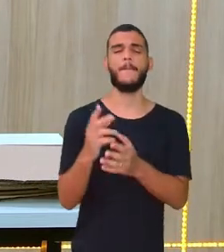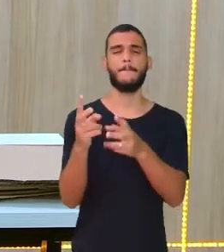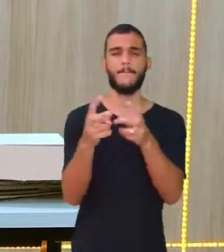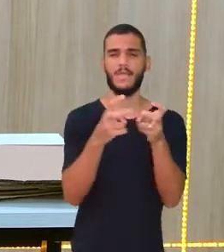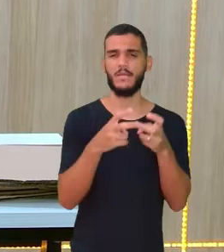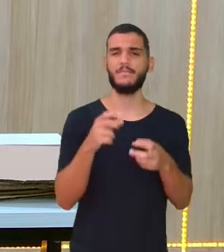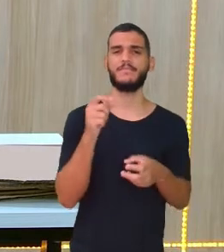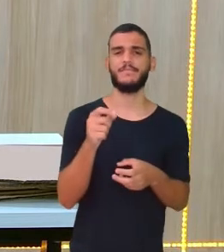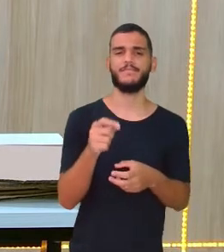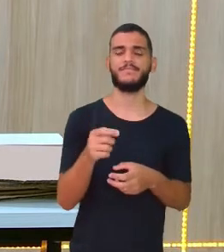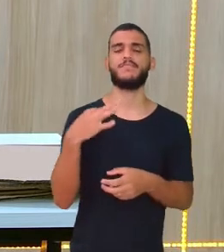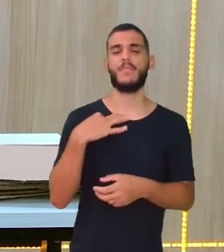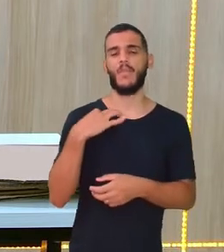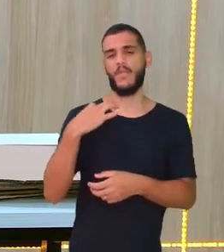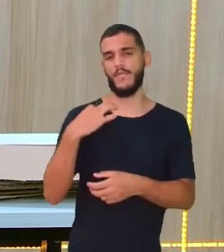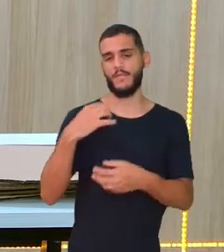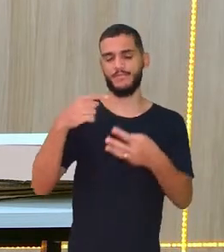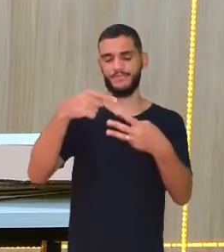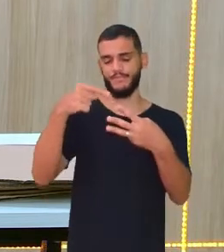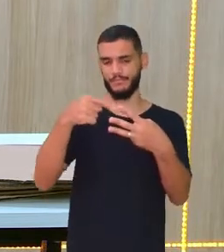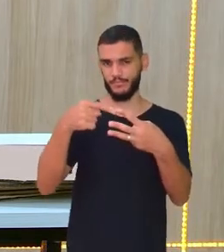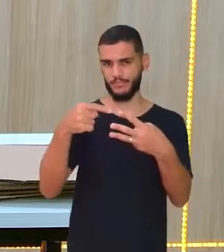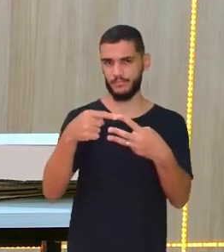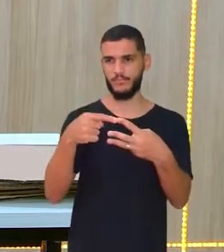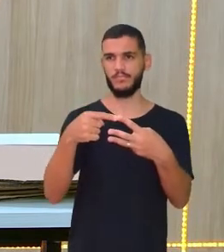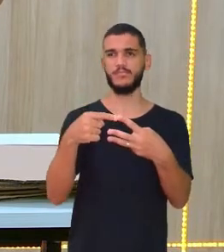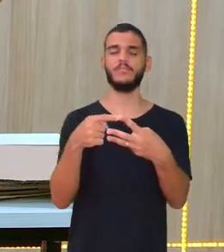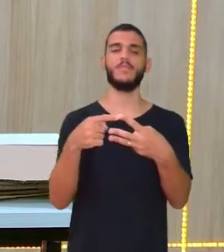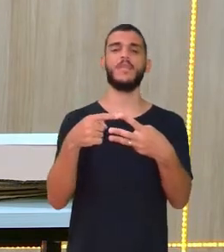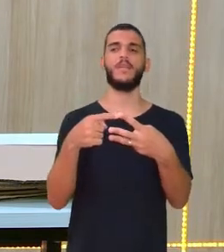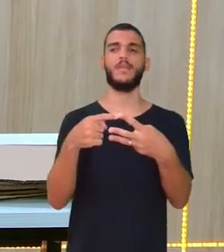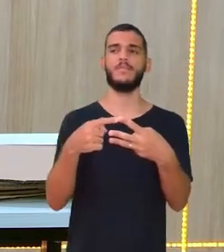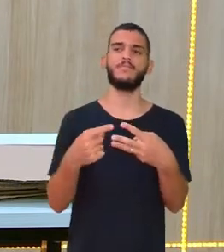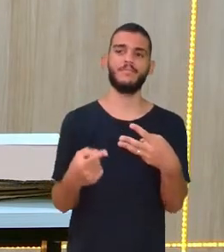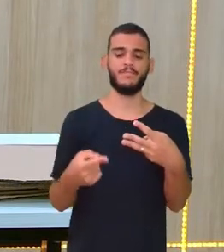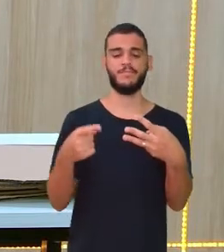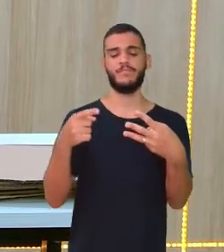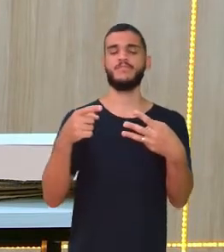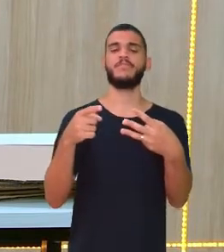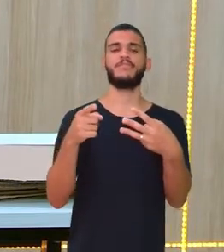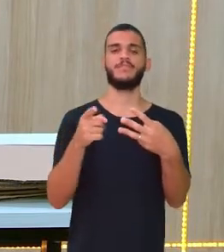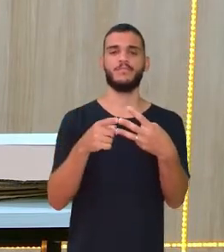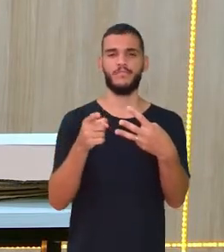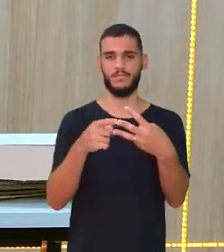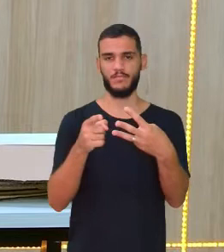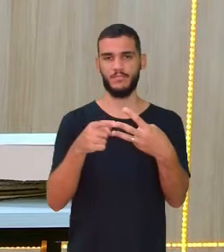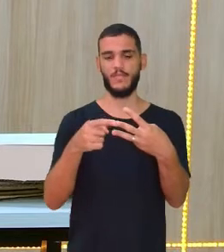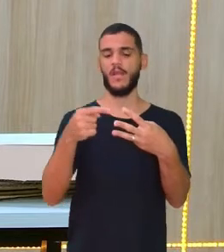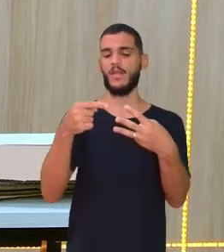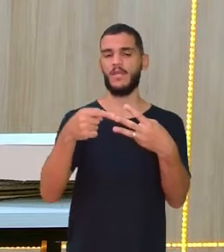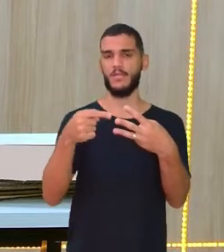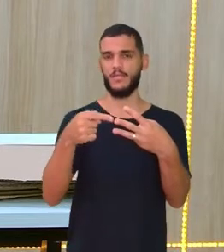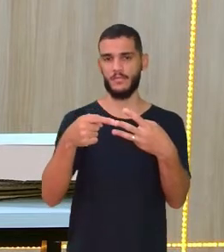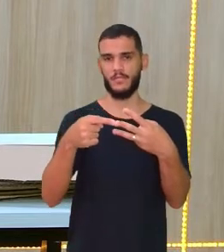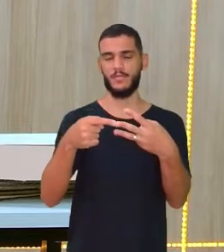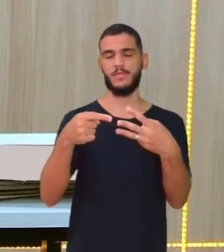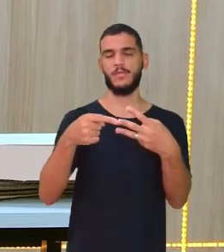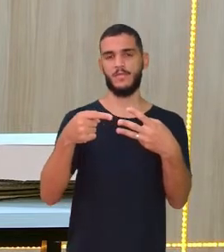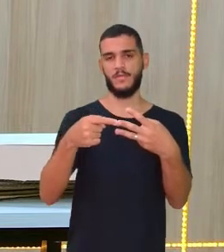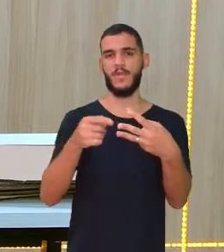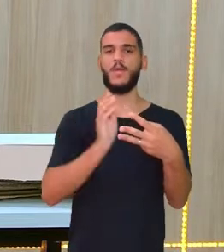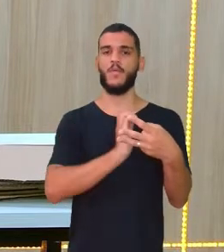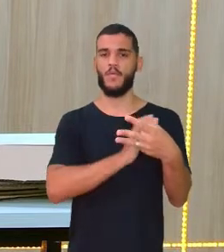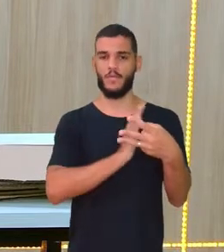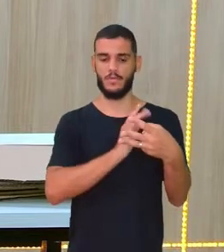né, voluntária, principalmente dos nossos membros, a questão aí também involuntária no que diz respeito